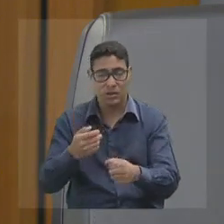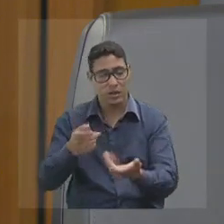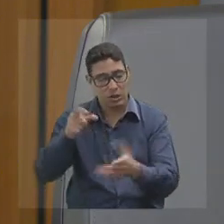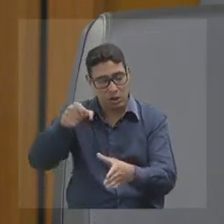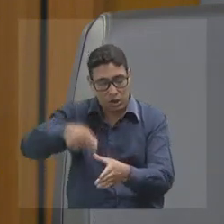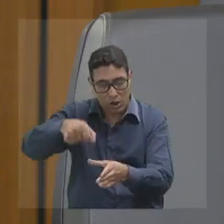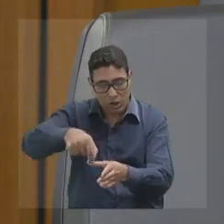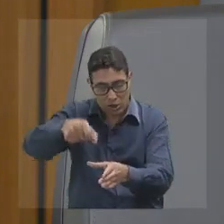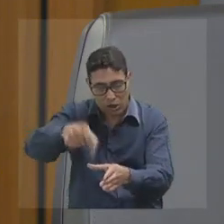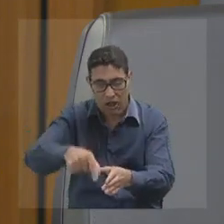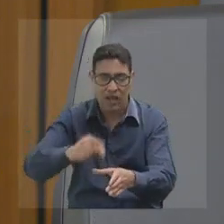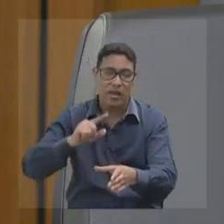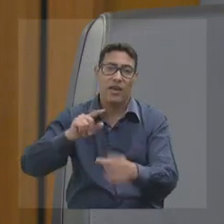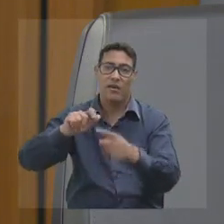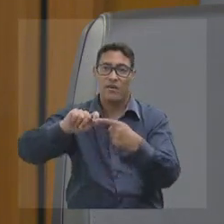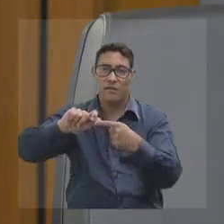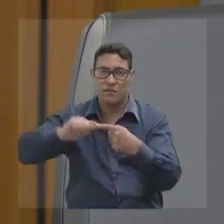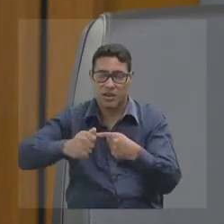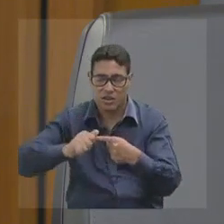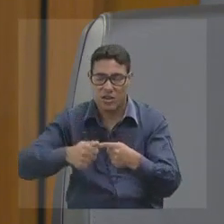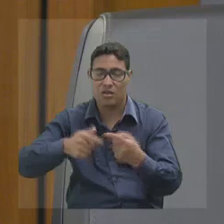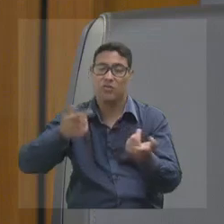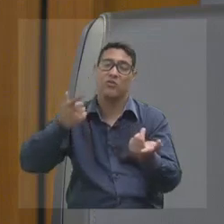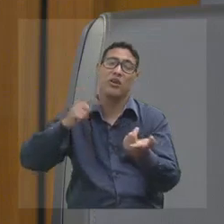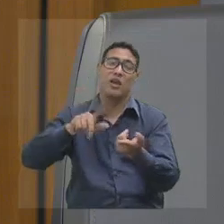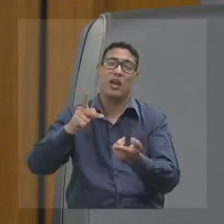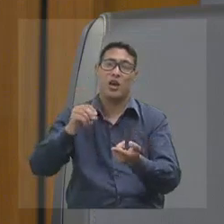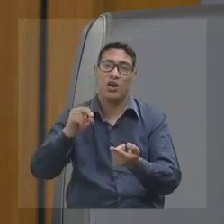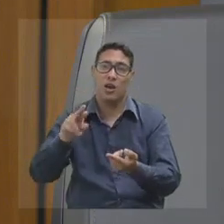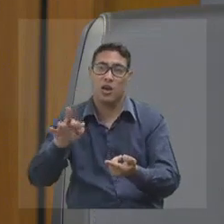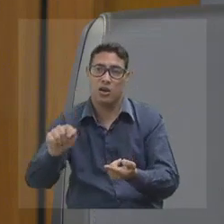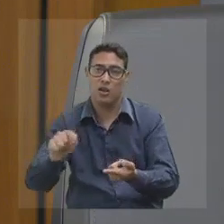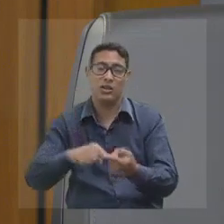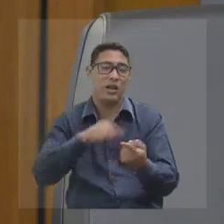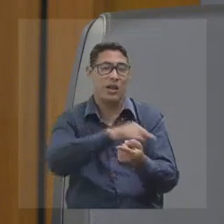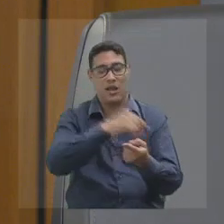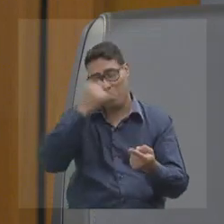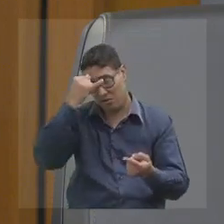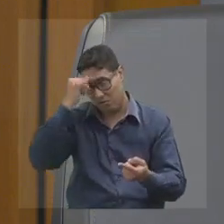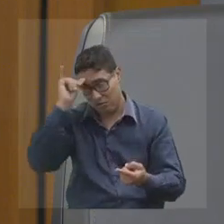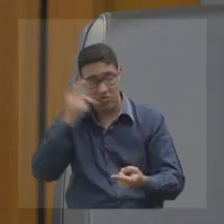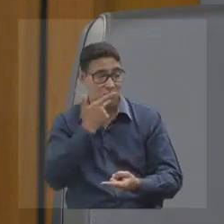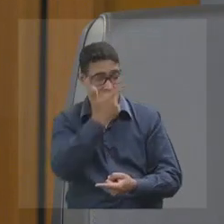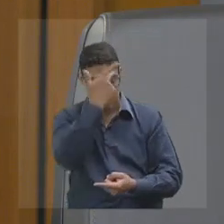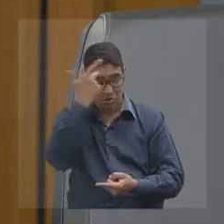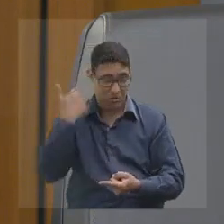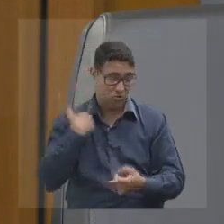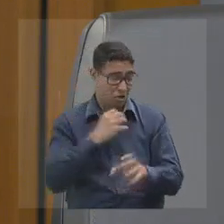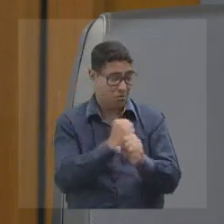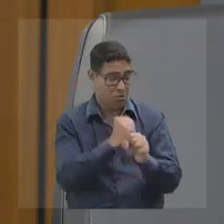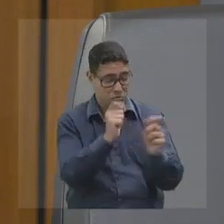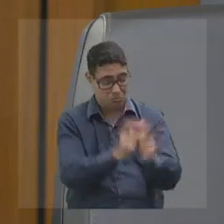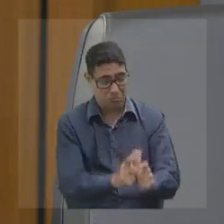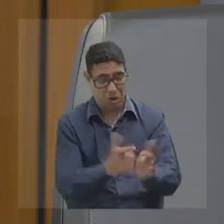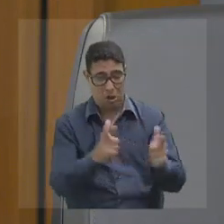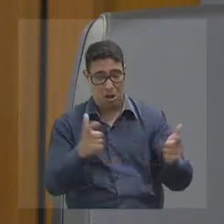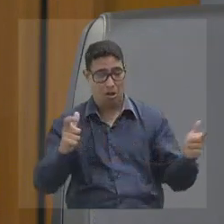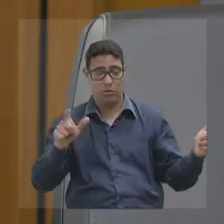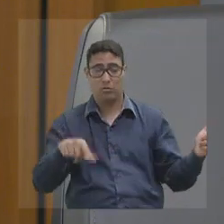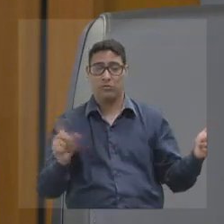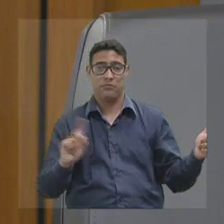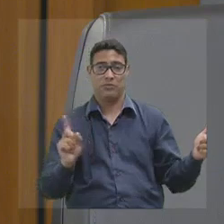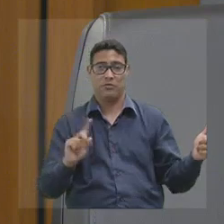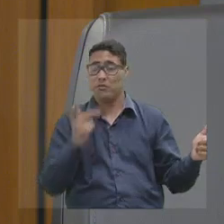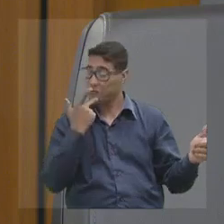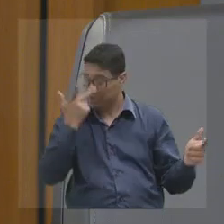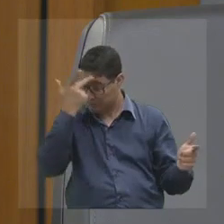é horta é um gatinho que tem tô falando de gente que tem grande produção então eu sempre digo que mesmo